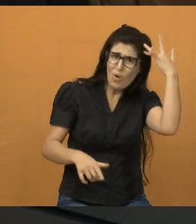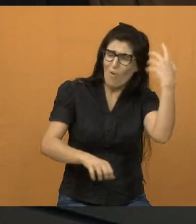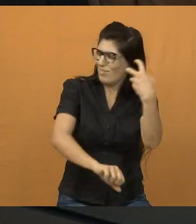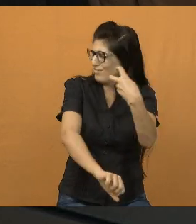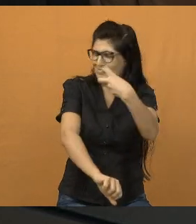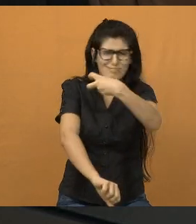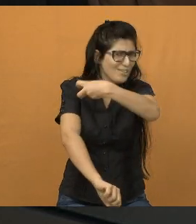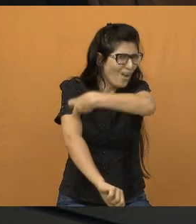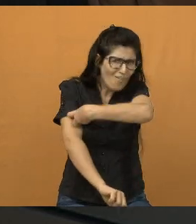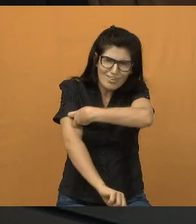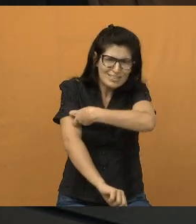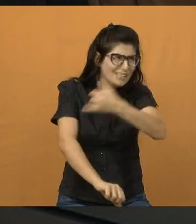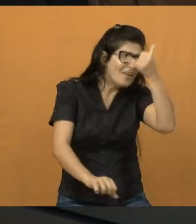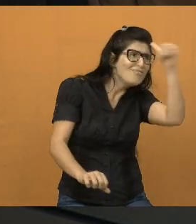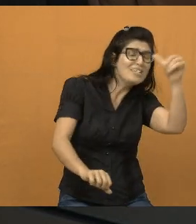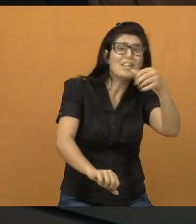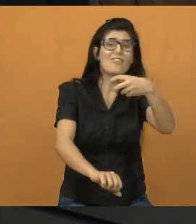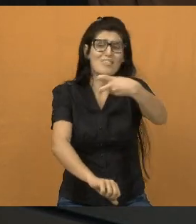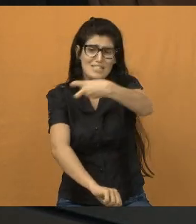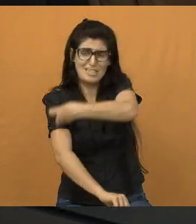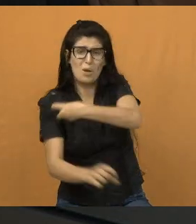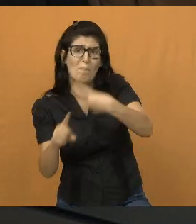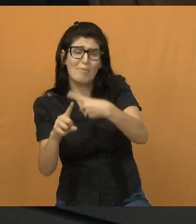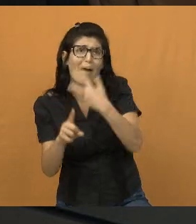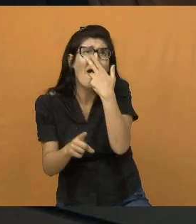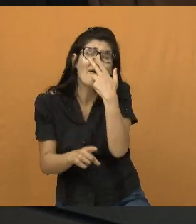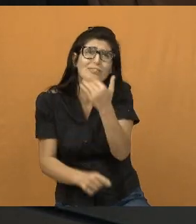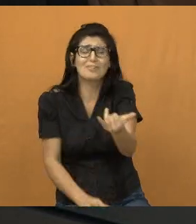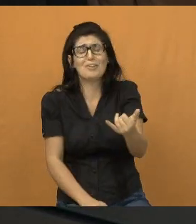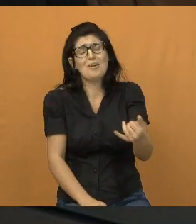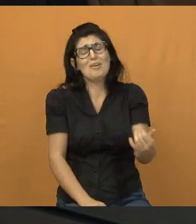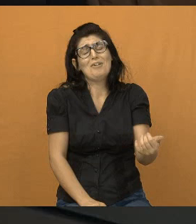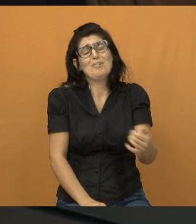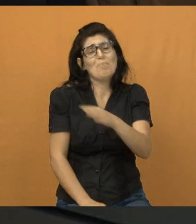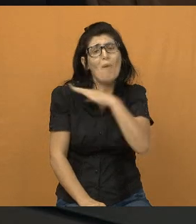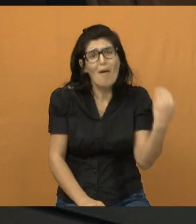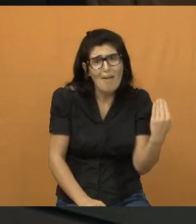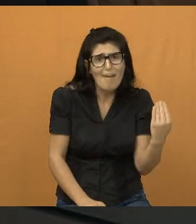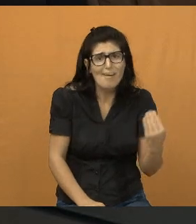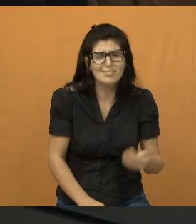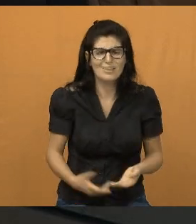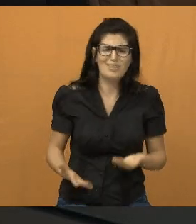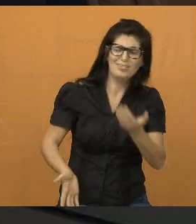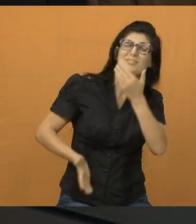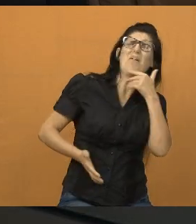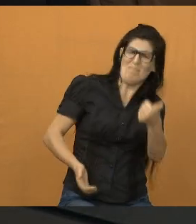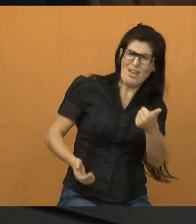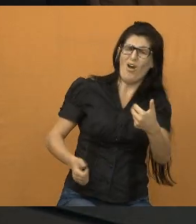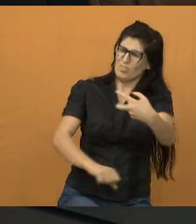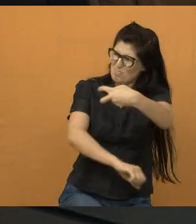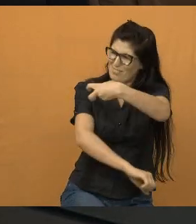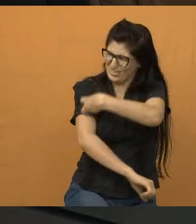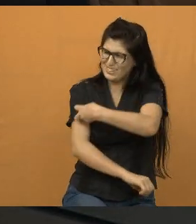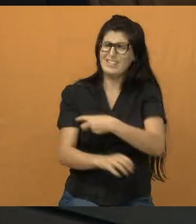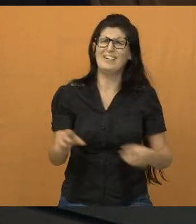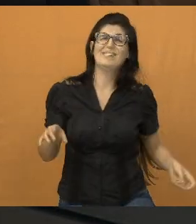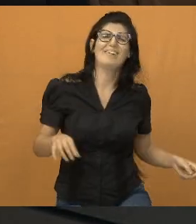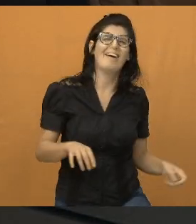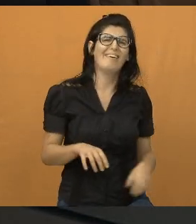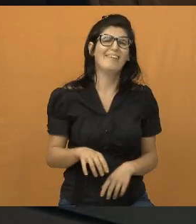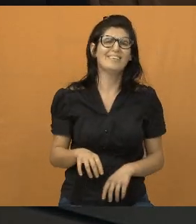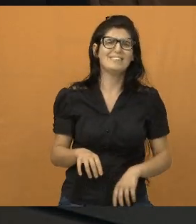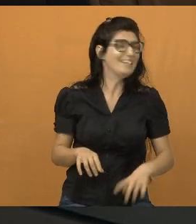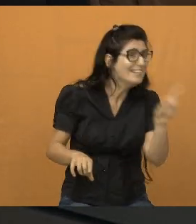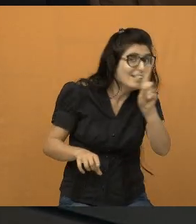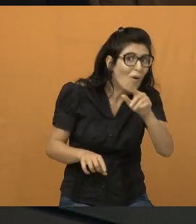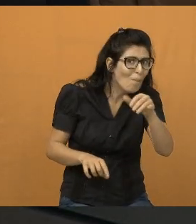diz que vai morrer. Então é mais fácil tomar vacina para não morrer com o problema do macaco, né? Dos mosquitos. E essa mulher está preocupada, e é o dado